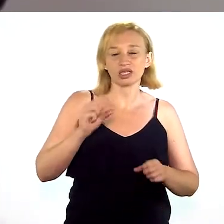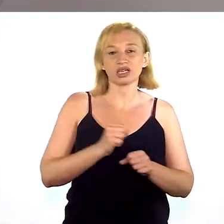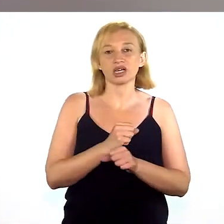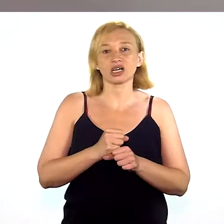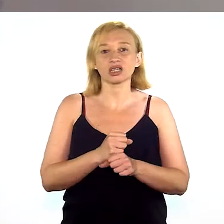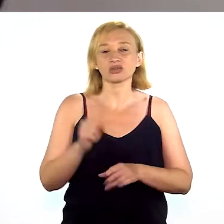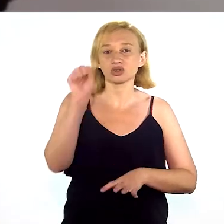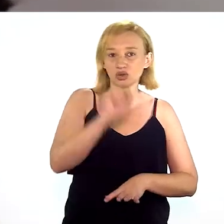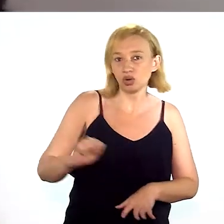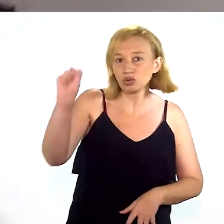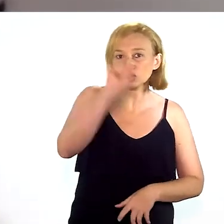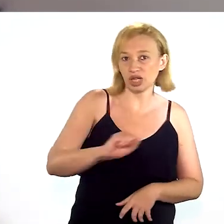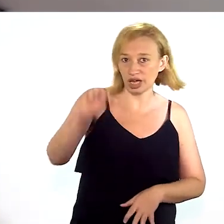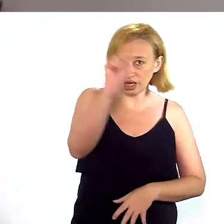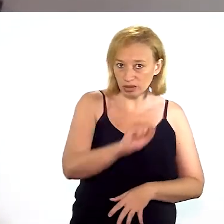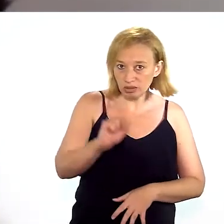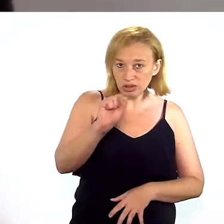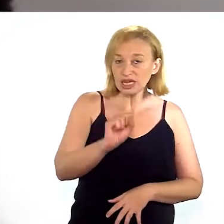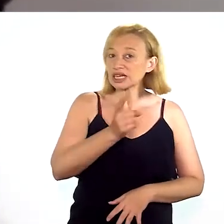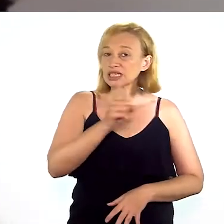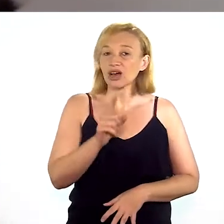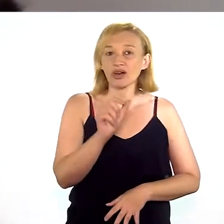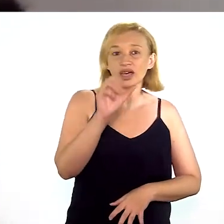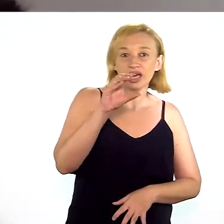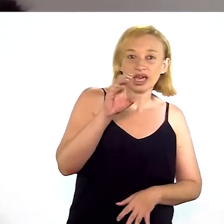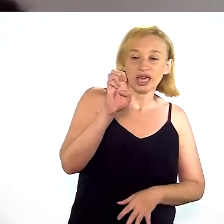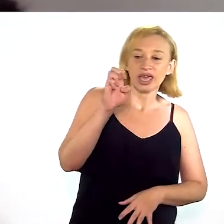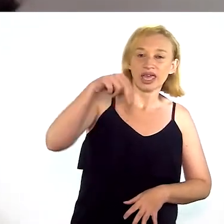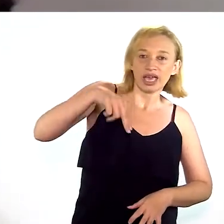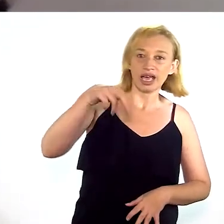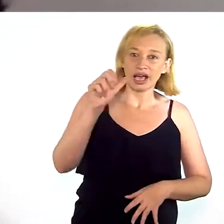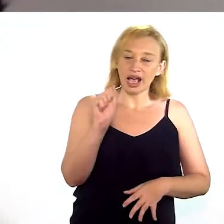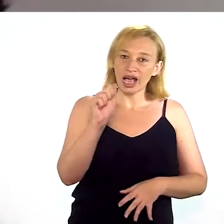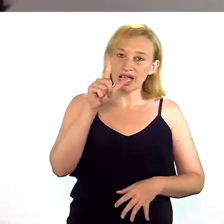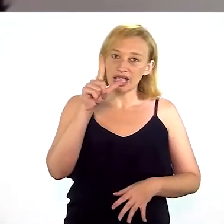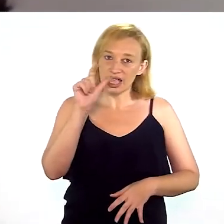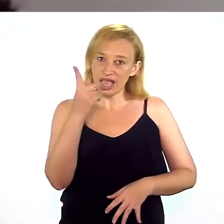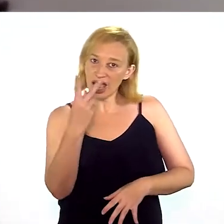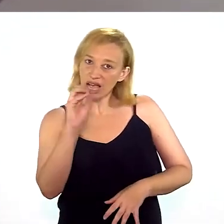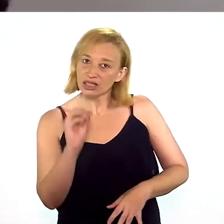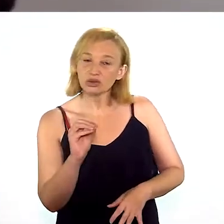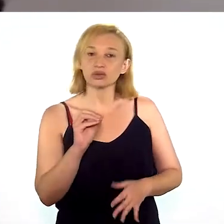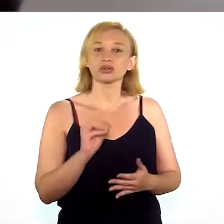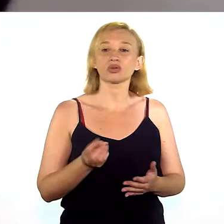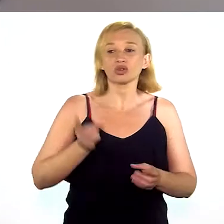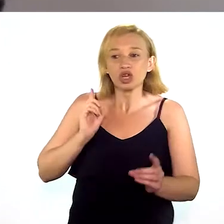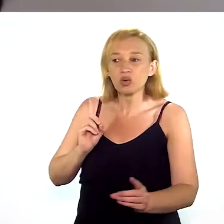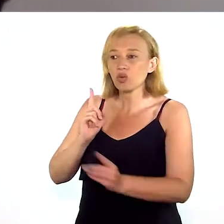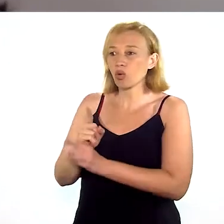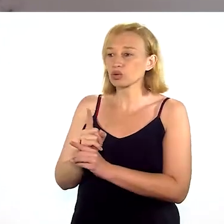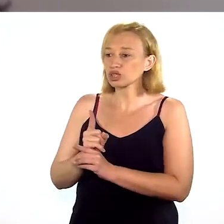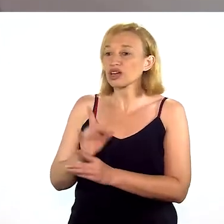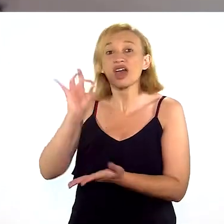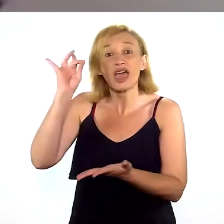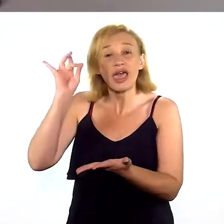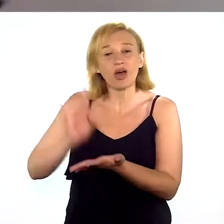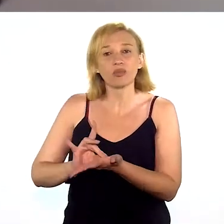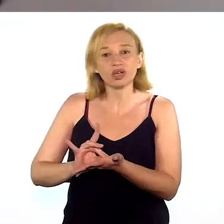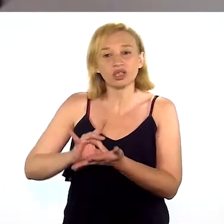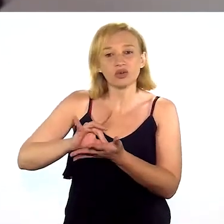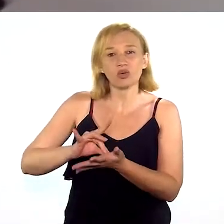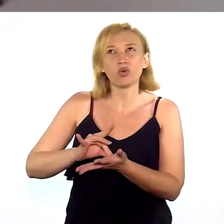Como ele sempre diz, solteiro não encalhado. Ele sempre fala isso. E quando eles se encontram, é realmente um